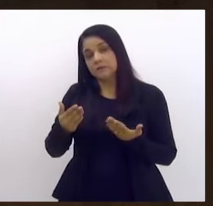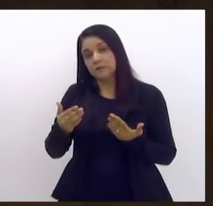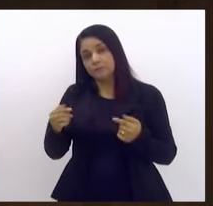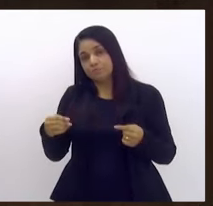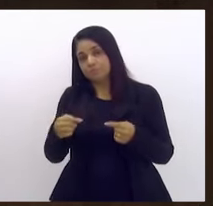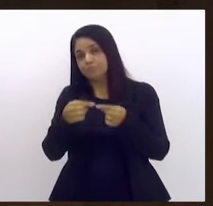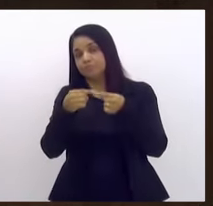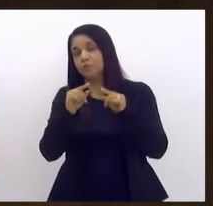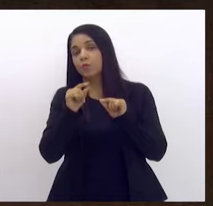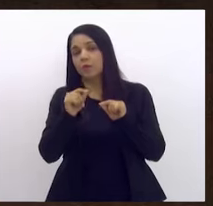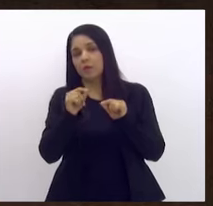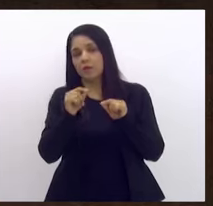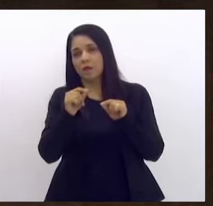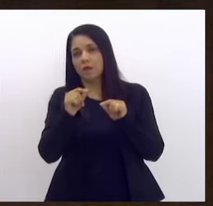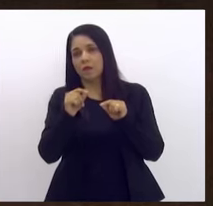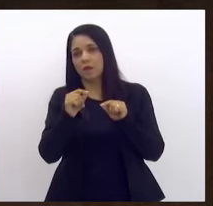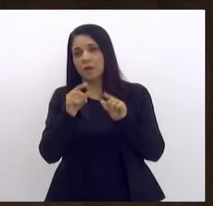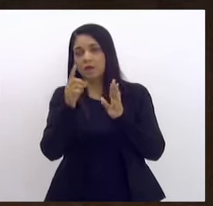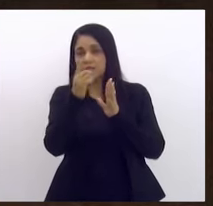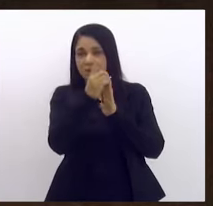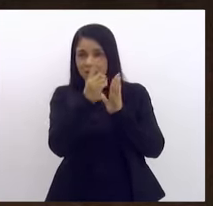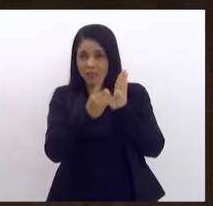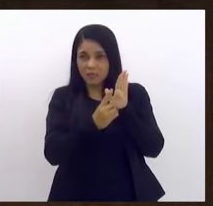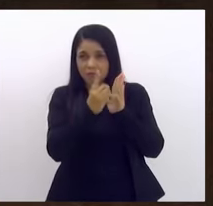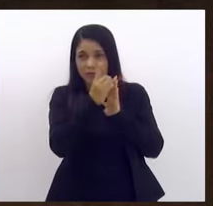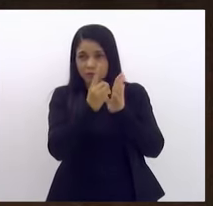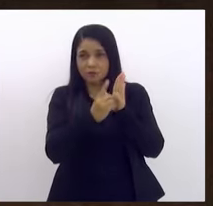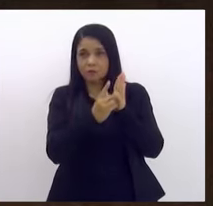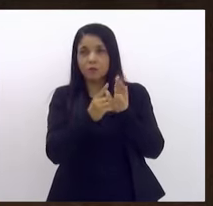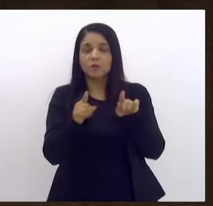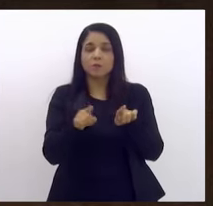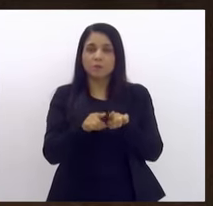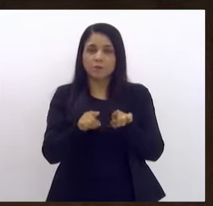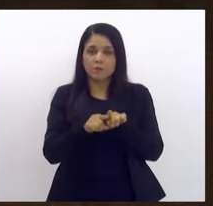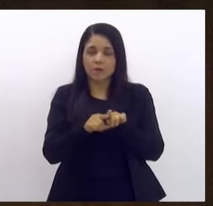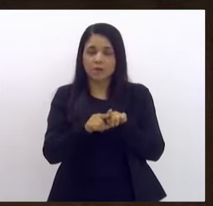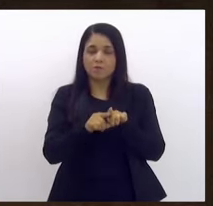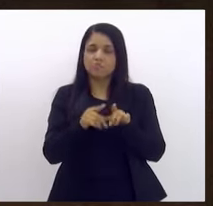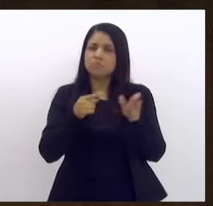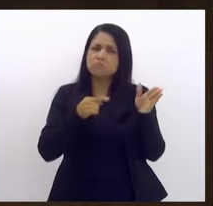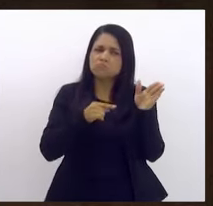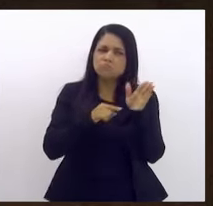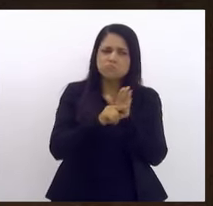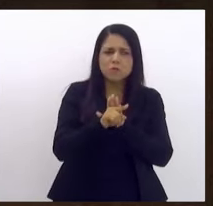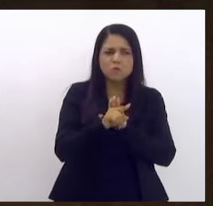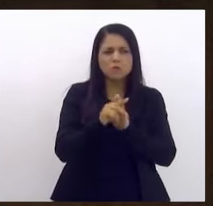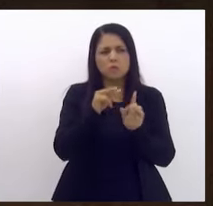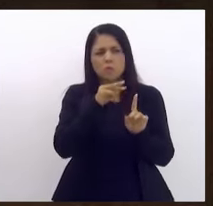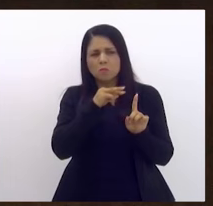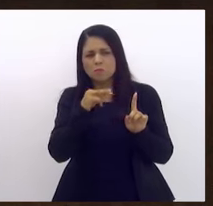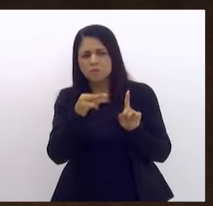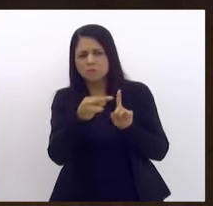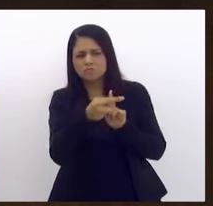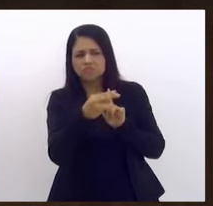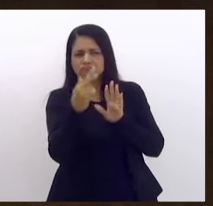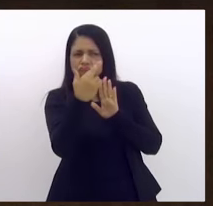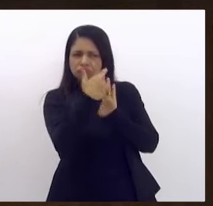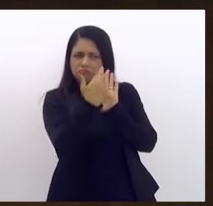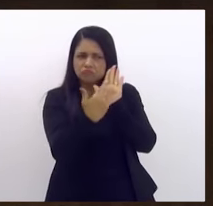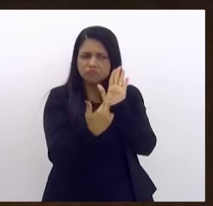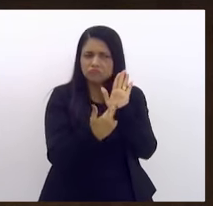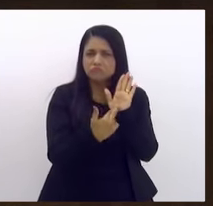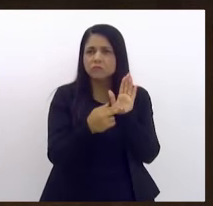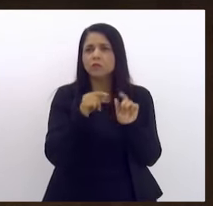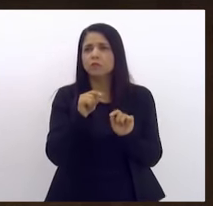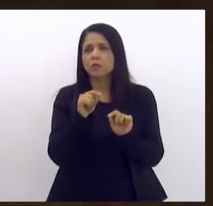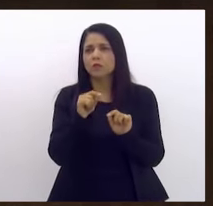fato, estabelecer e listar cada decreto, mas eu também coloco aqui uma indagação, sob o ponto de vista regimental, que o